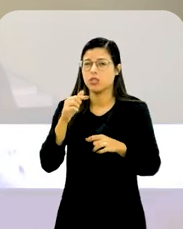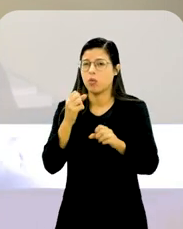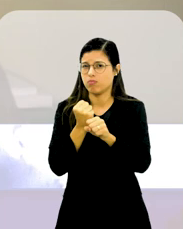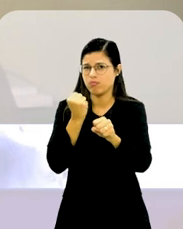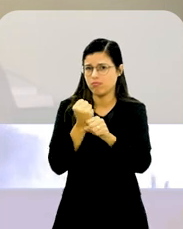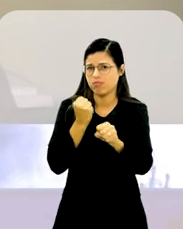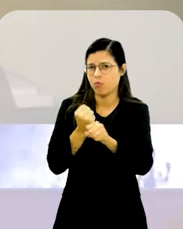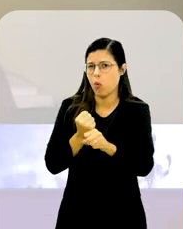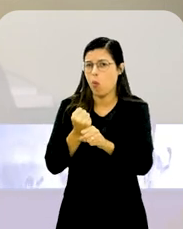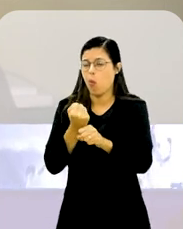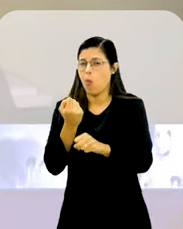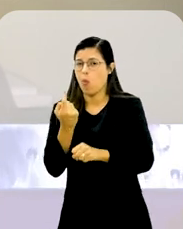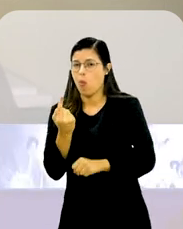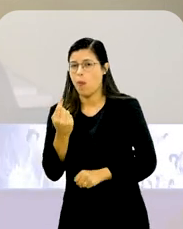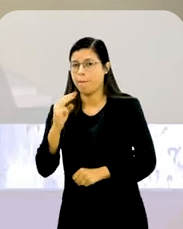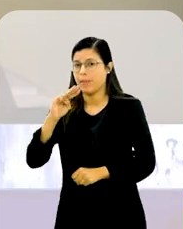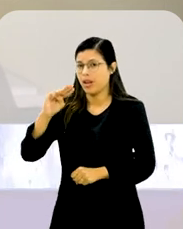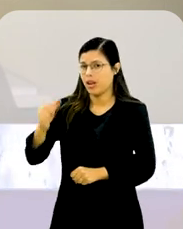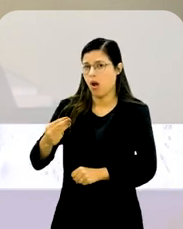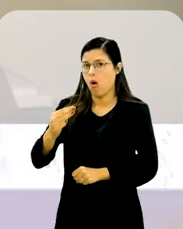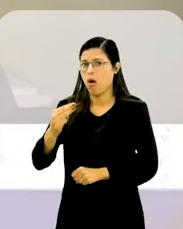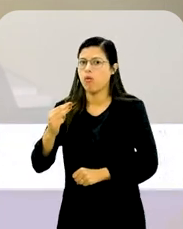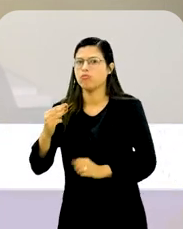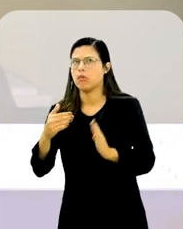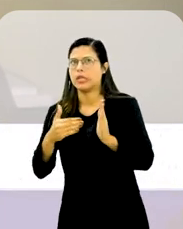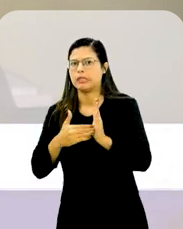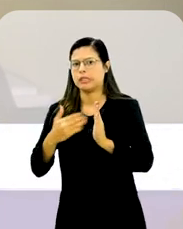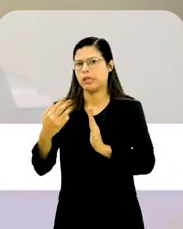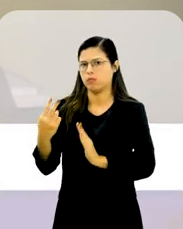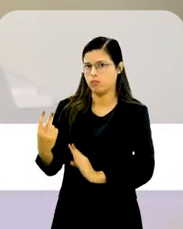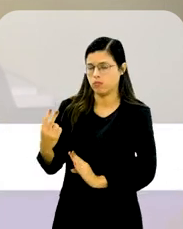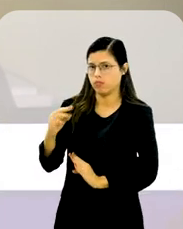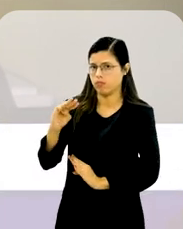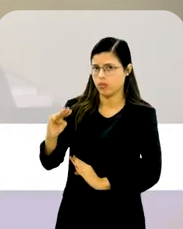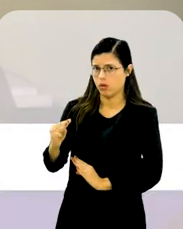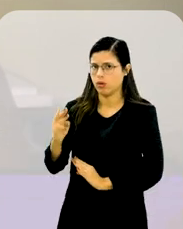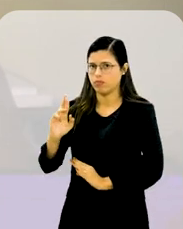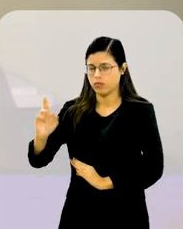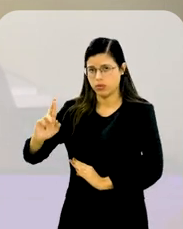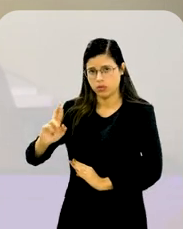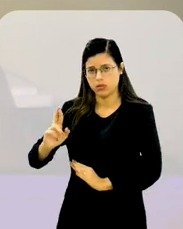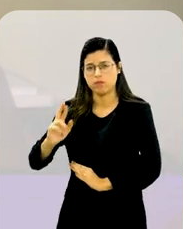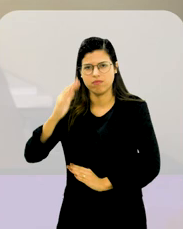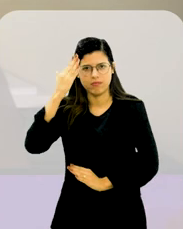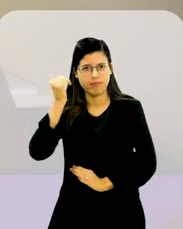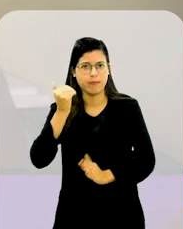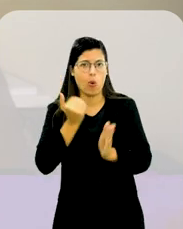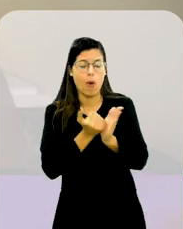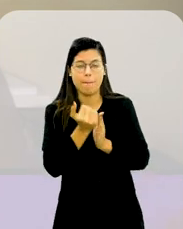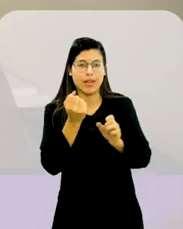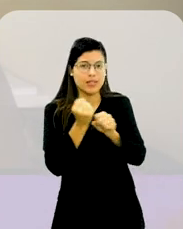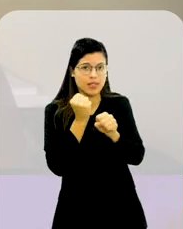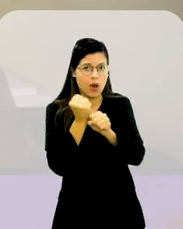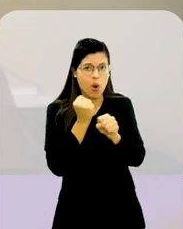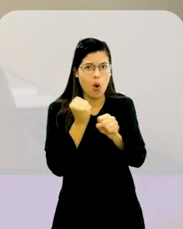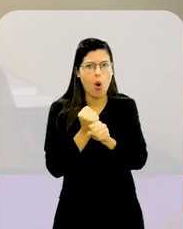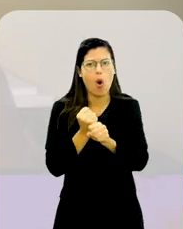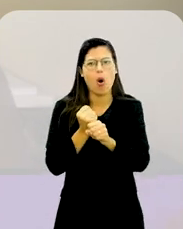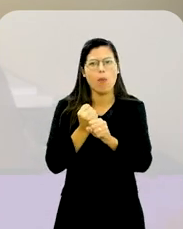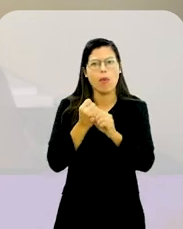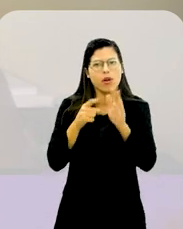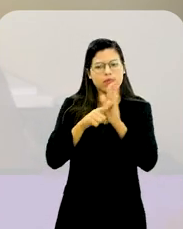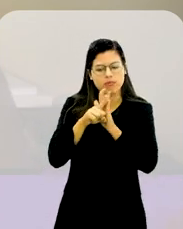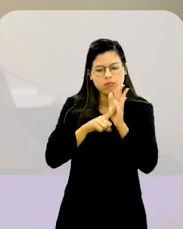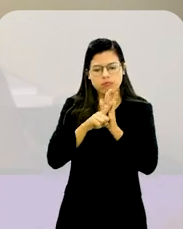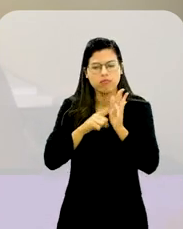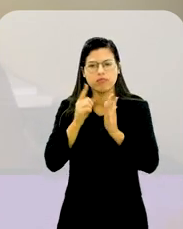esse projeto de construção do estádio dira em torno de R bilhão e me de de reais a r bilhões deais e a gente sabe que quando